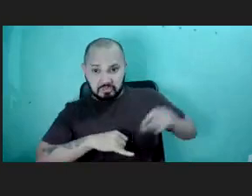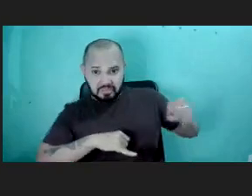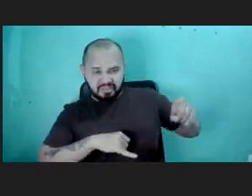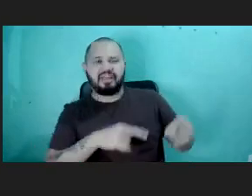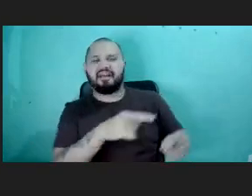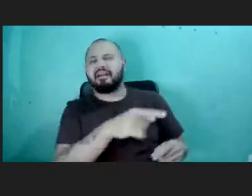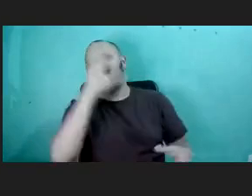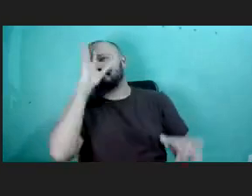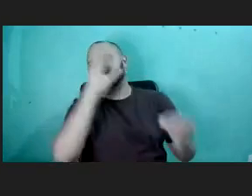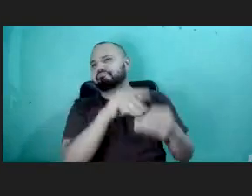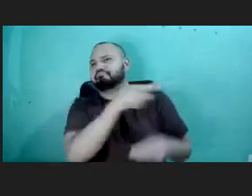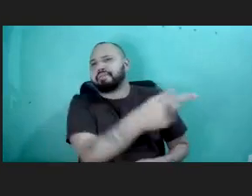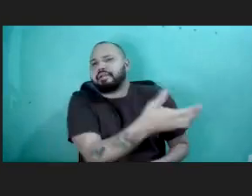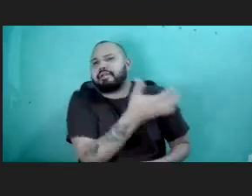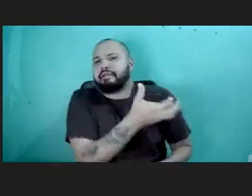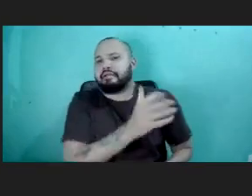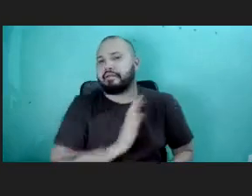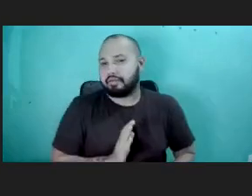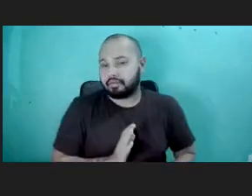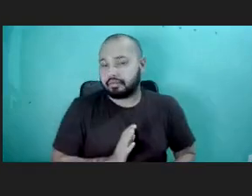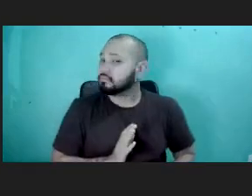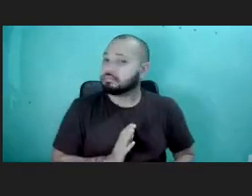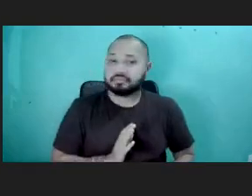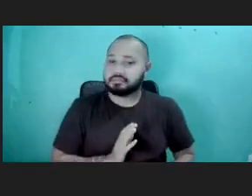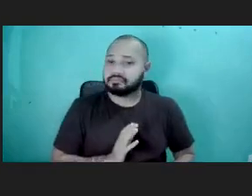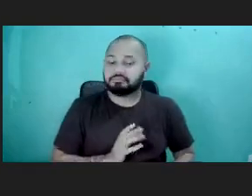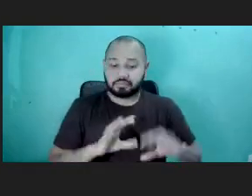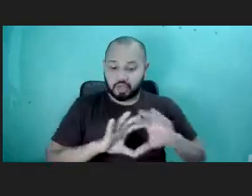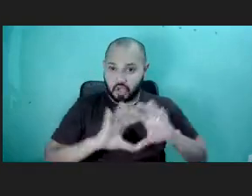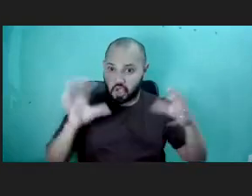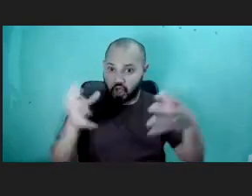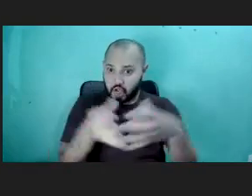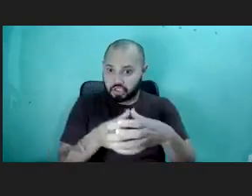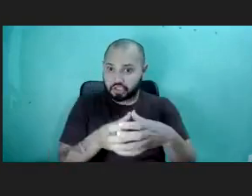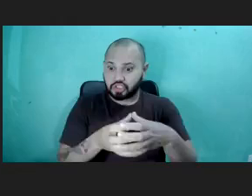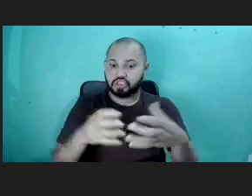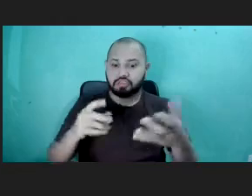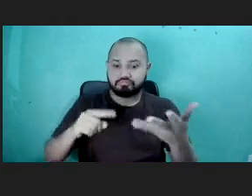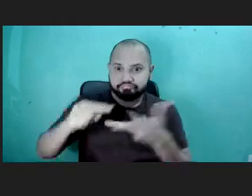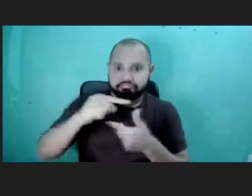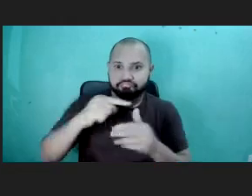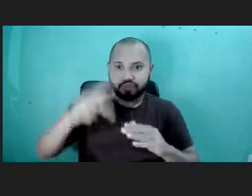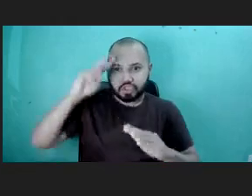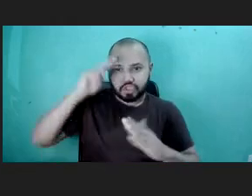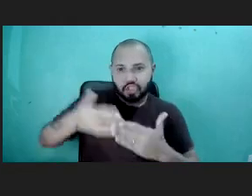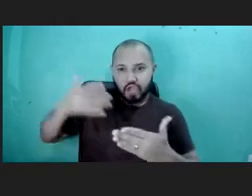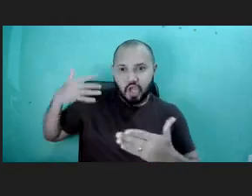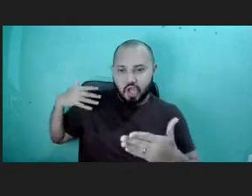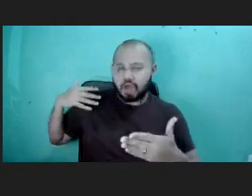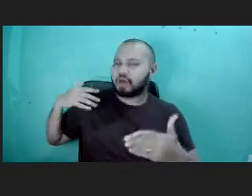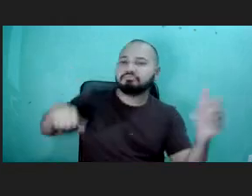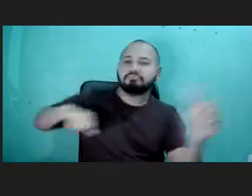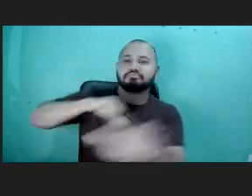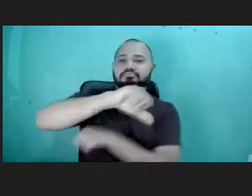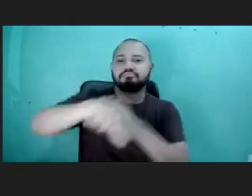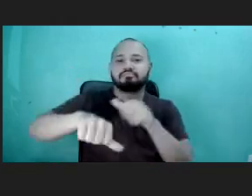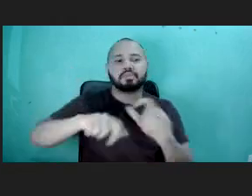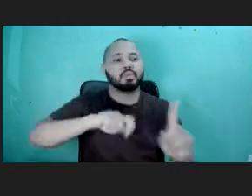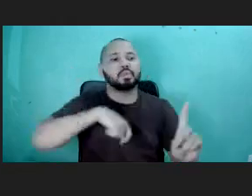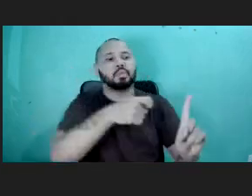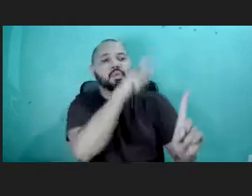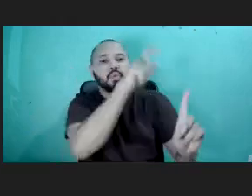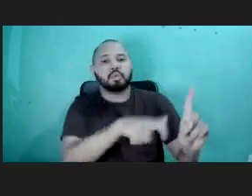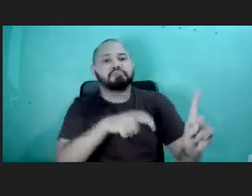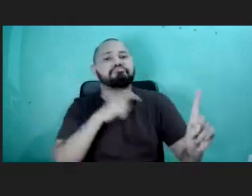E aí o sofrimento deixa de ser compreendido nessa dimensão coletiva e histórica e passa a ser explicado como uma incapacidade pessoal, como